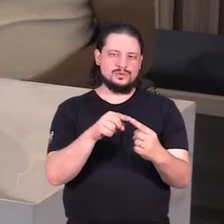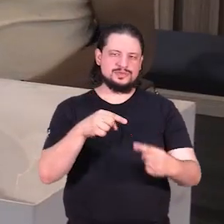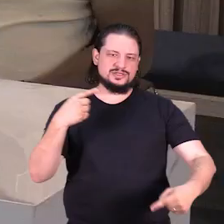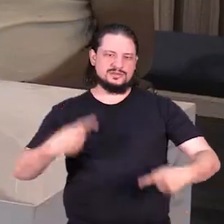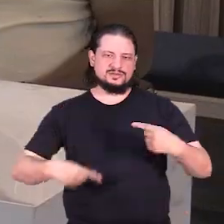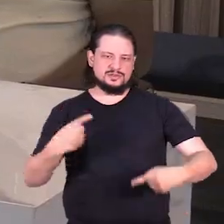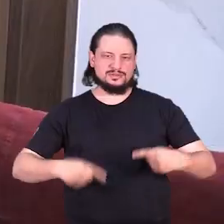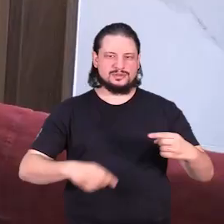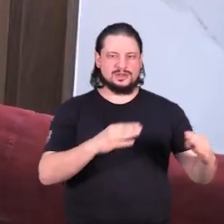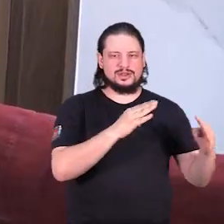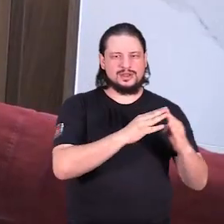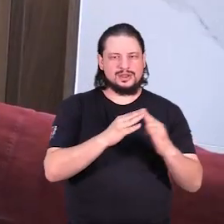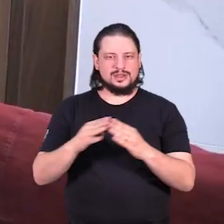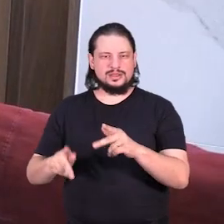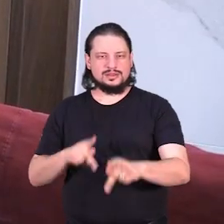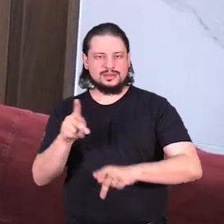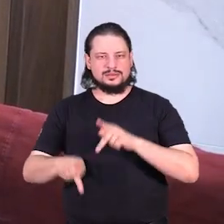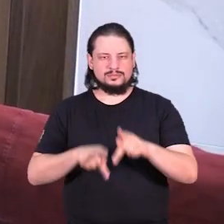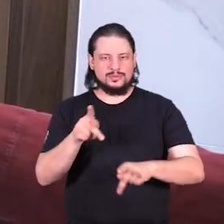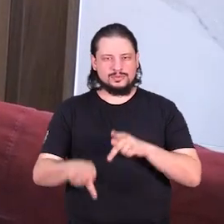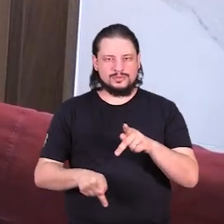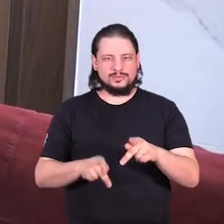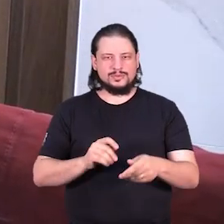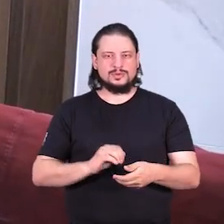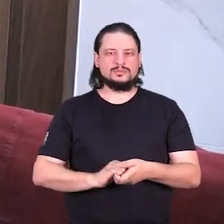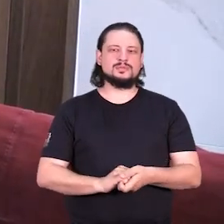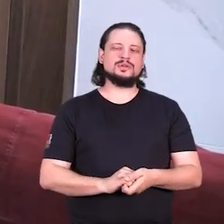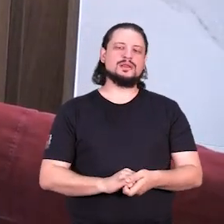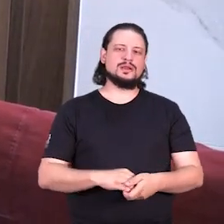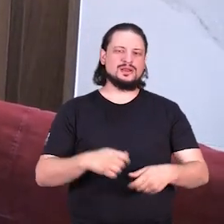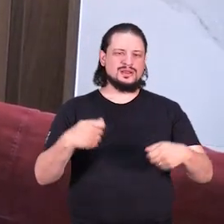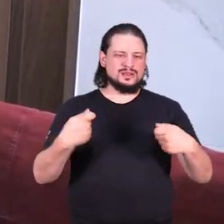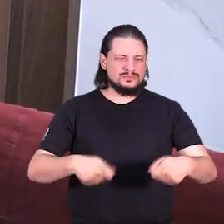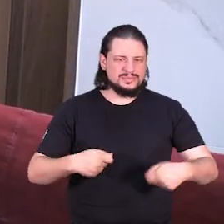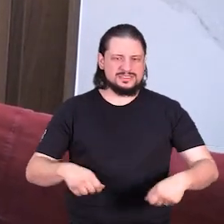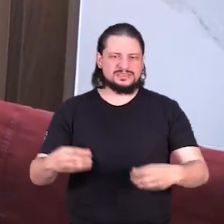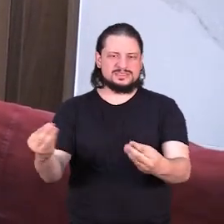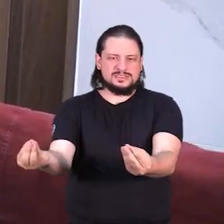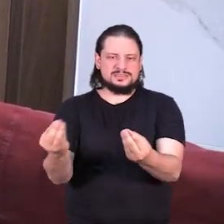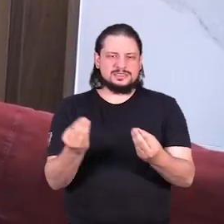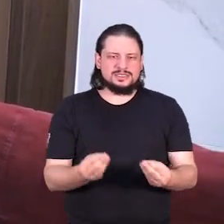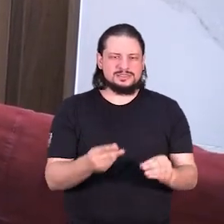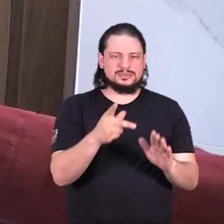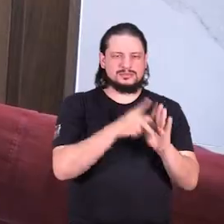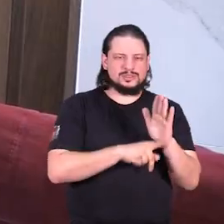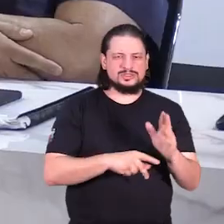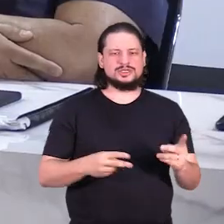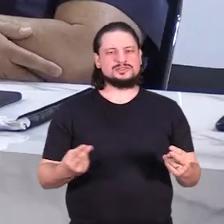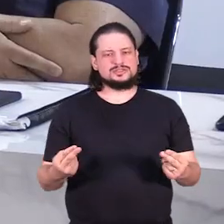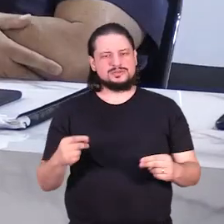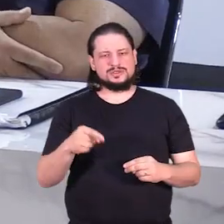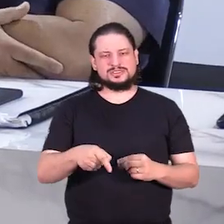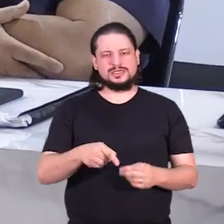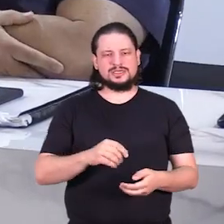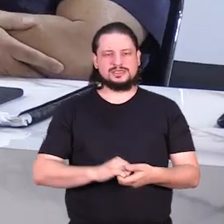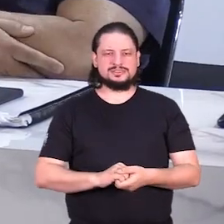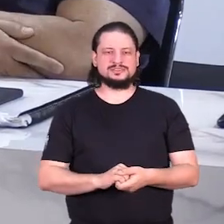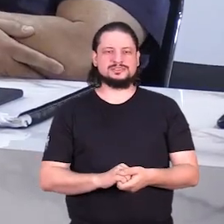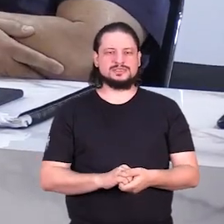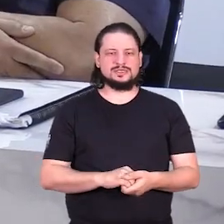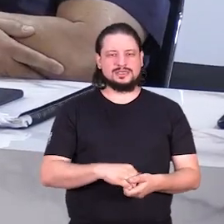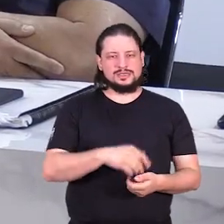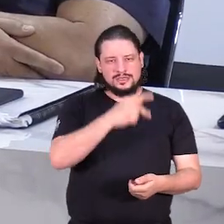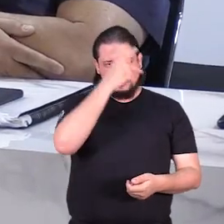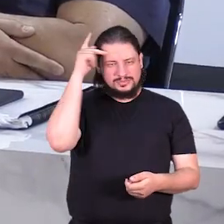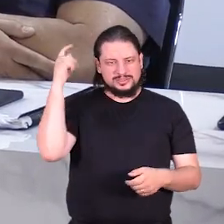habitação Popular que a minha casa minha vida é importante para Jundiaí Mas precisamos estar preparados para receber projetos como esse os cidadão ele precisa